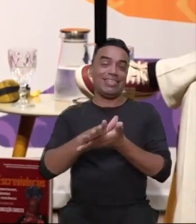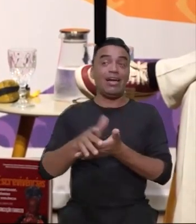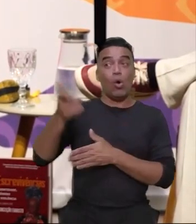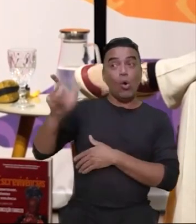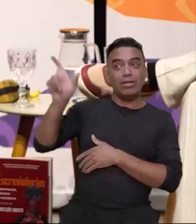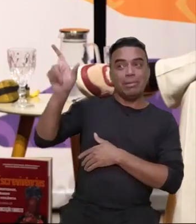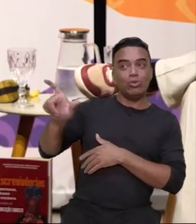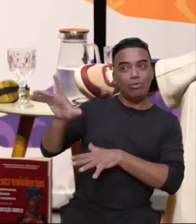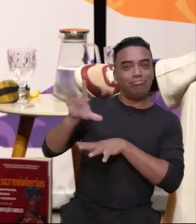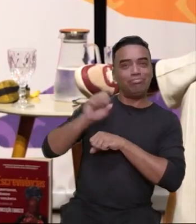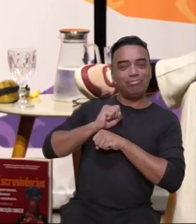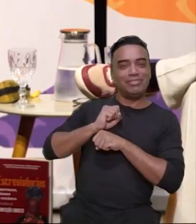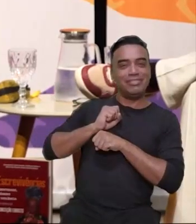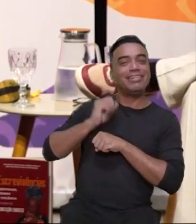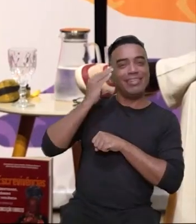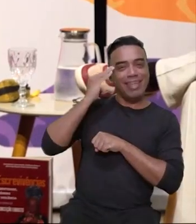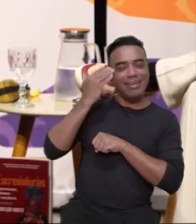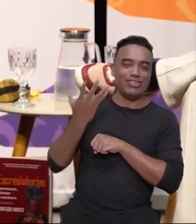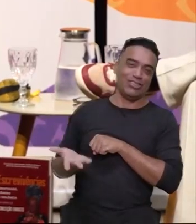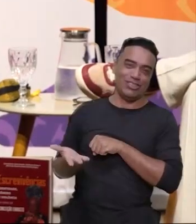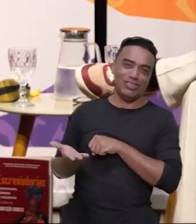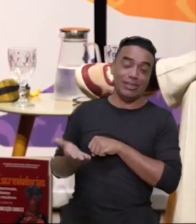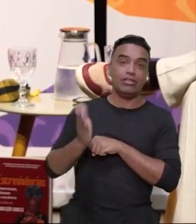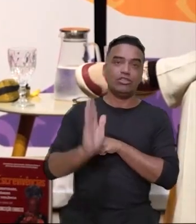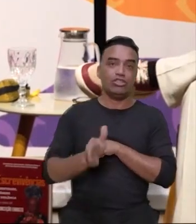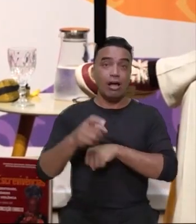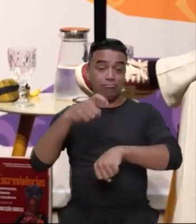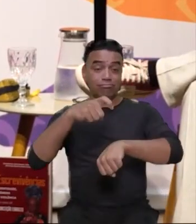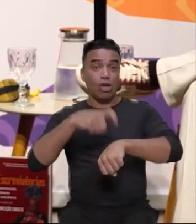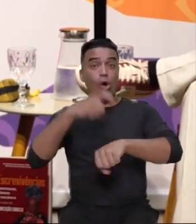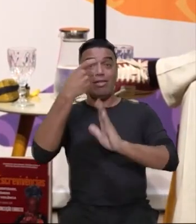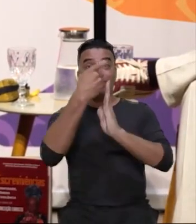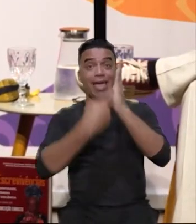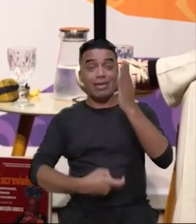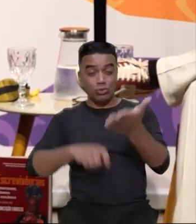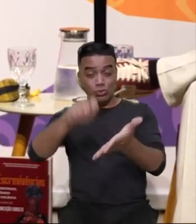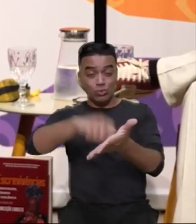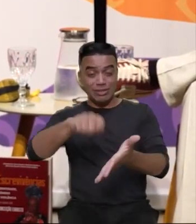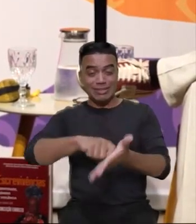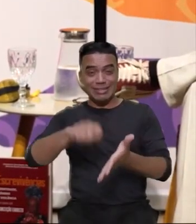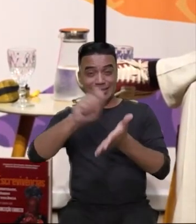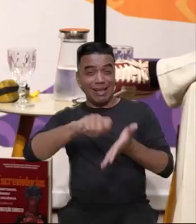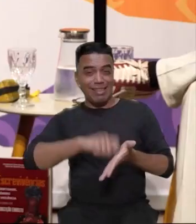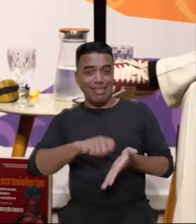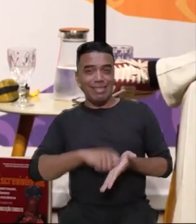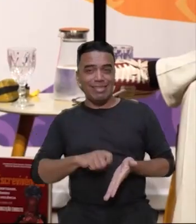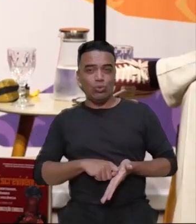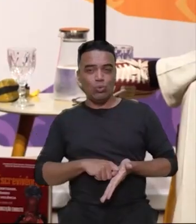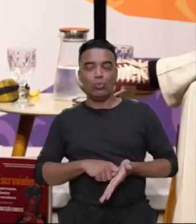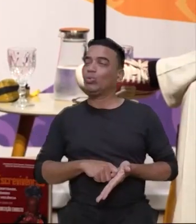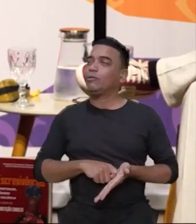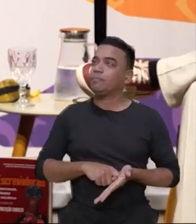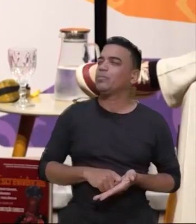outra pessoa entende. Já o texto escrito, né, eu